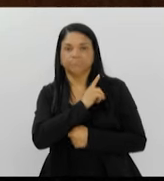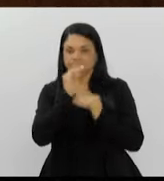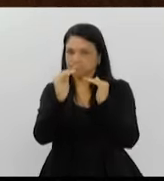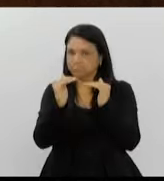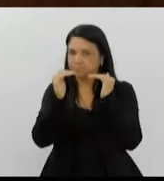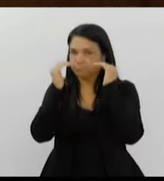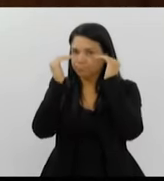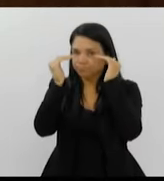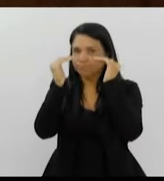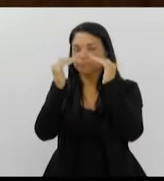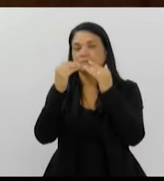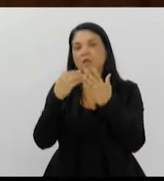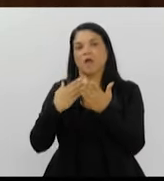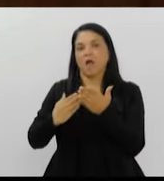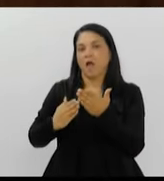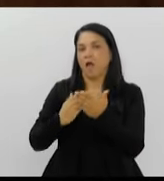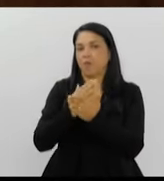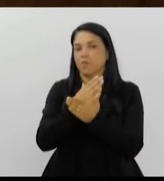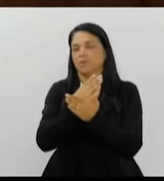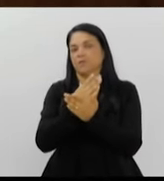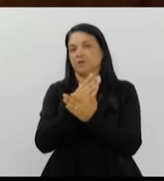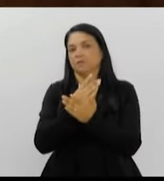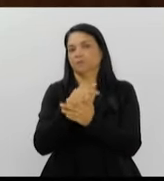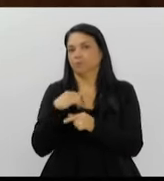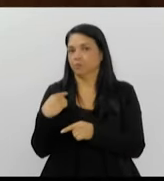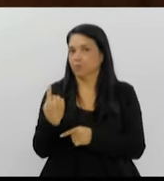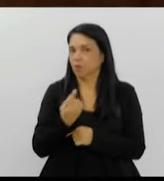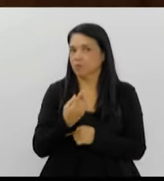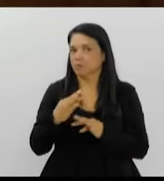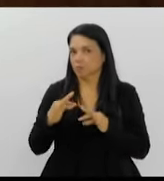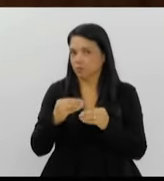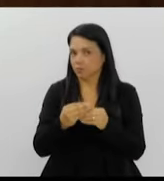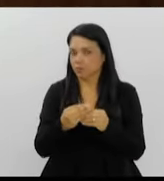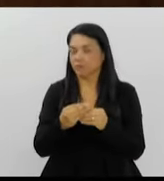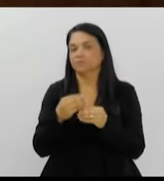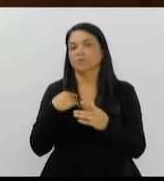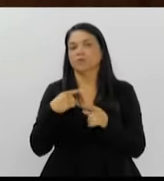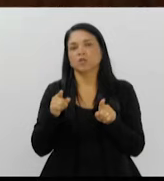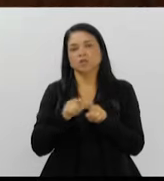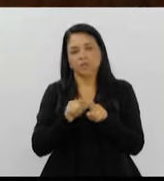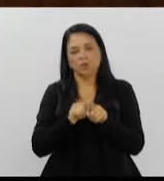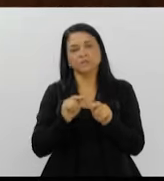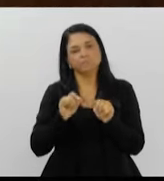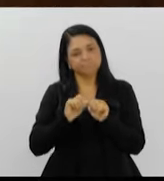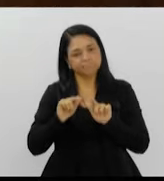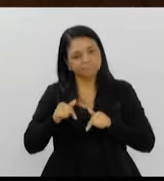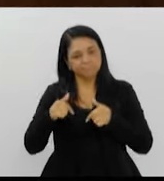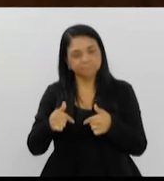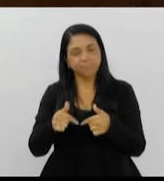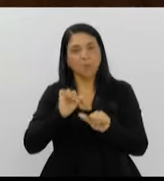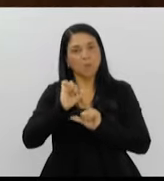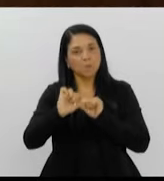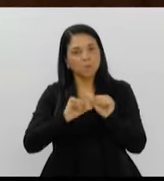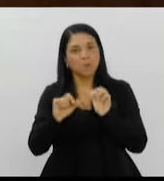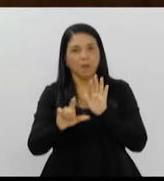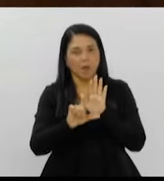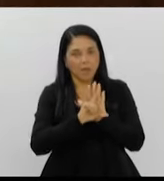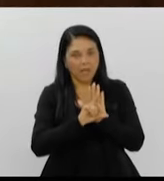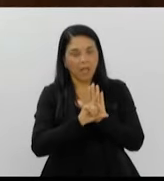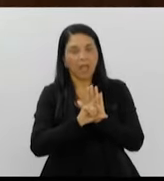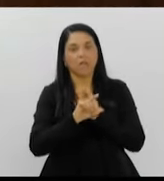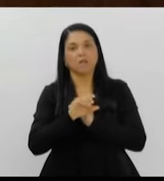Tecnicamente aprovado por todos e assim nós fizemos mudamos a lei orgânic